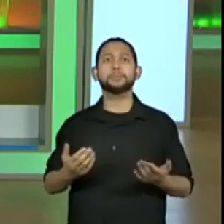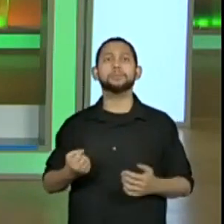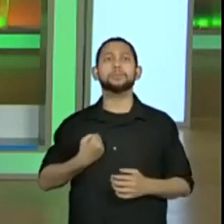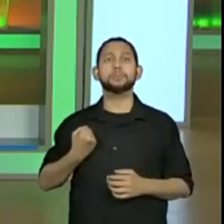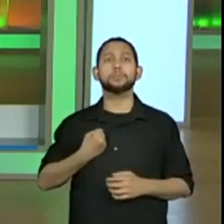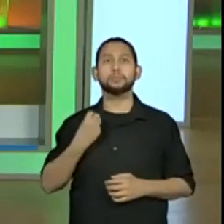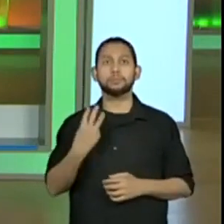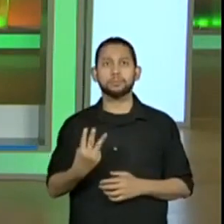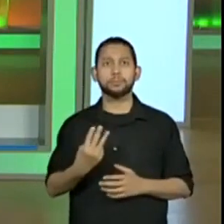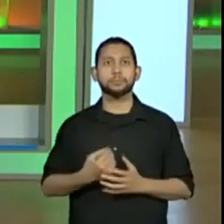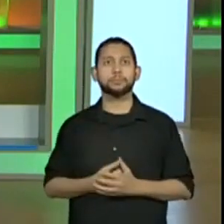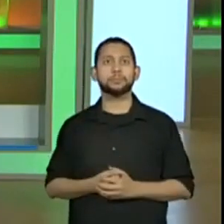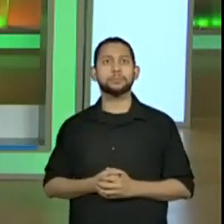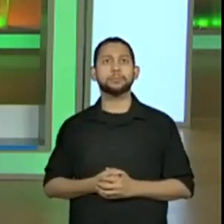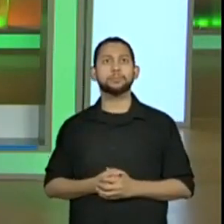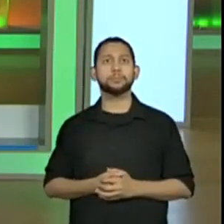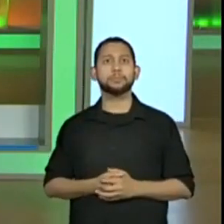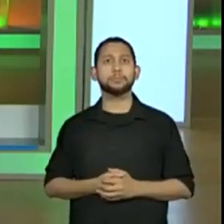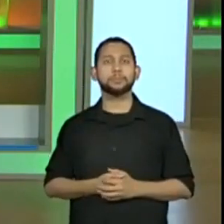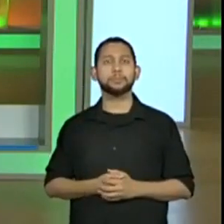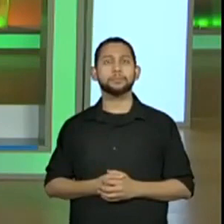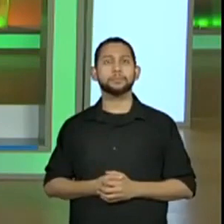3. Aqui, vamos lá.